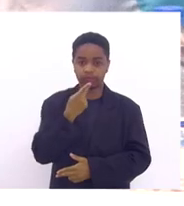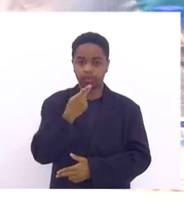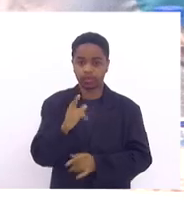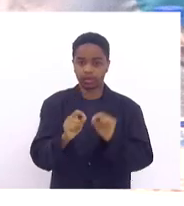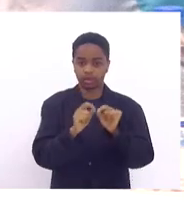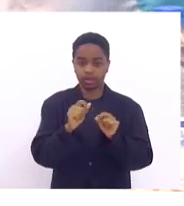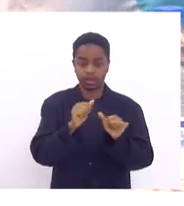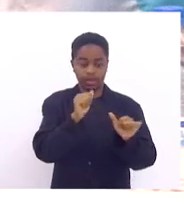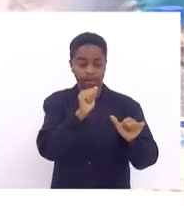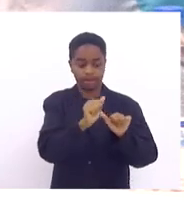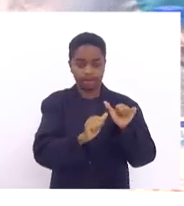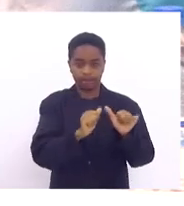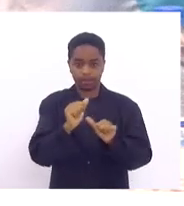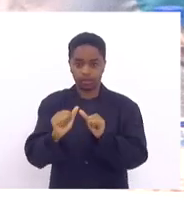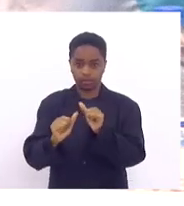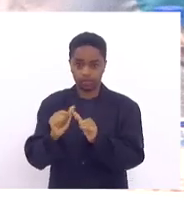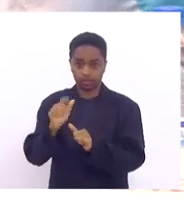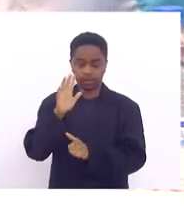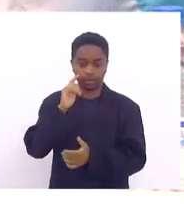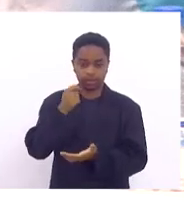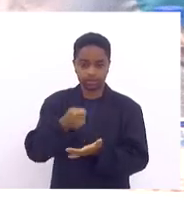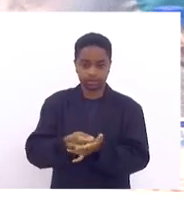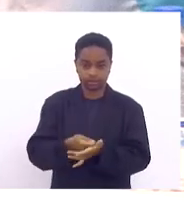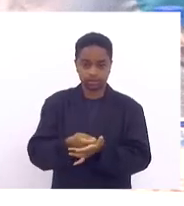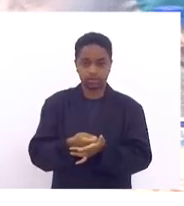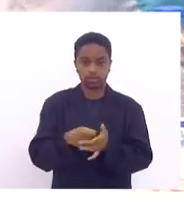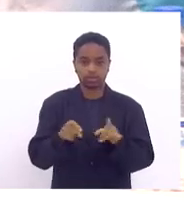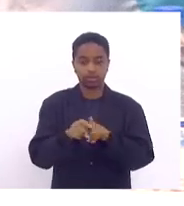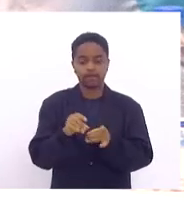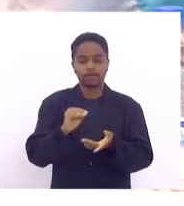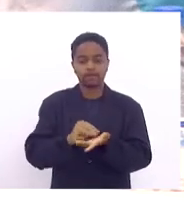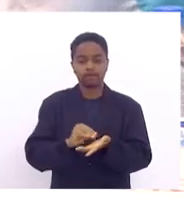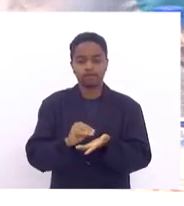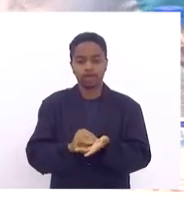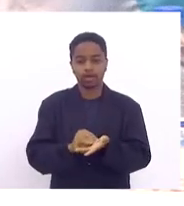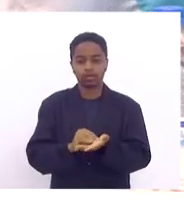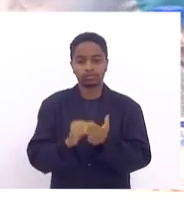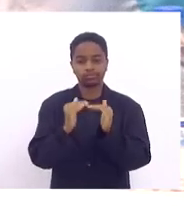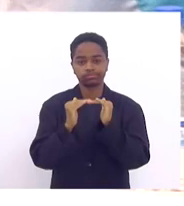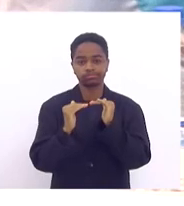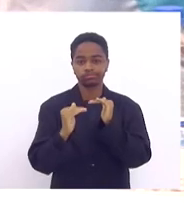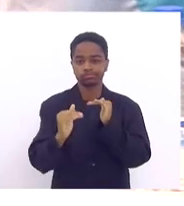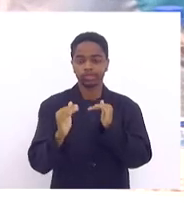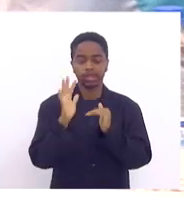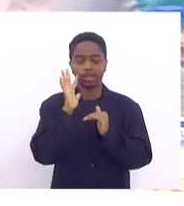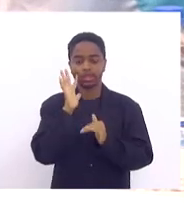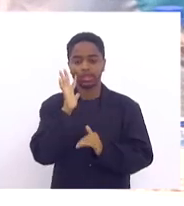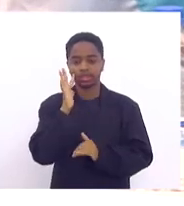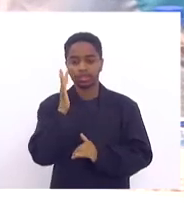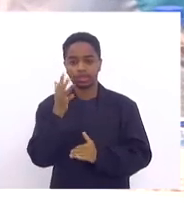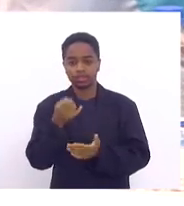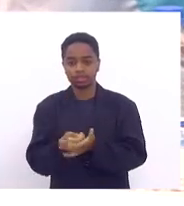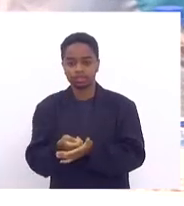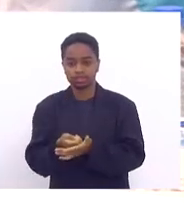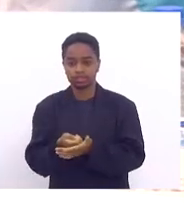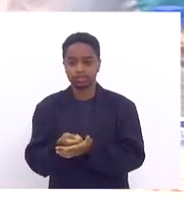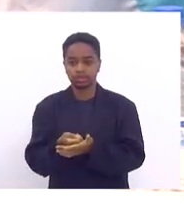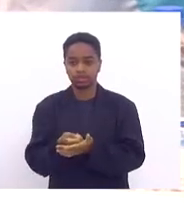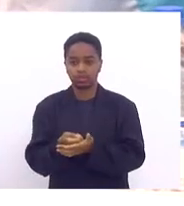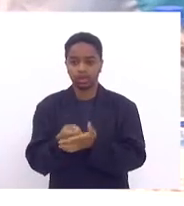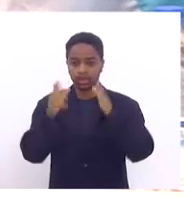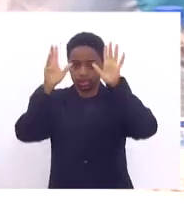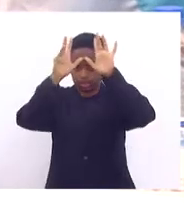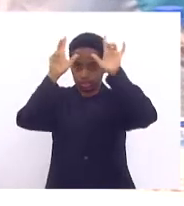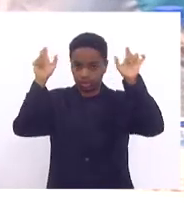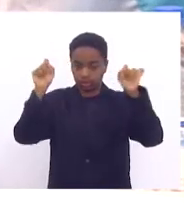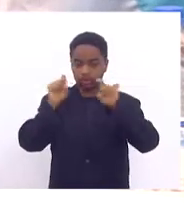mudanças por exemplo entre as decisões que a falta de estabilidade entre as decisões do do dos tribunais